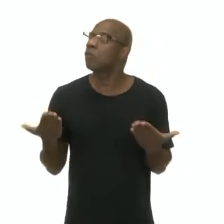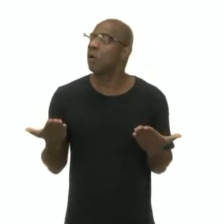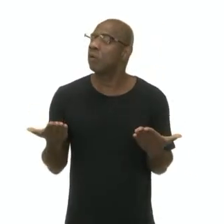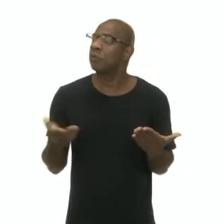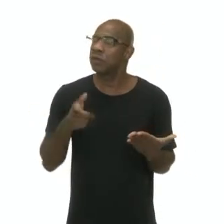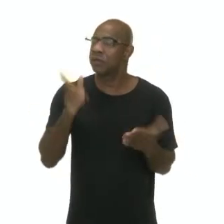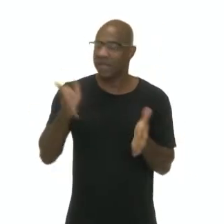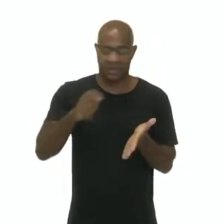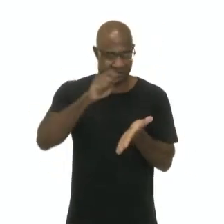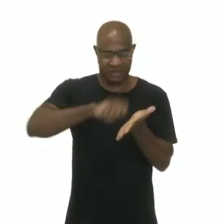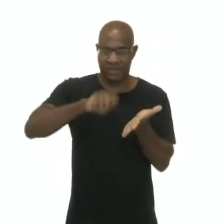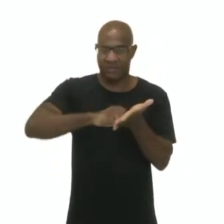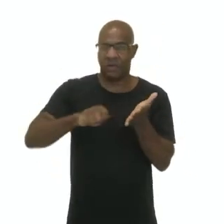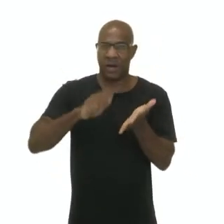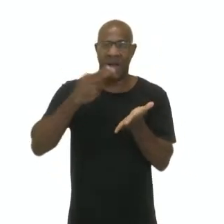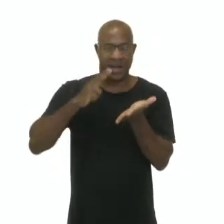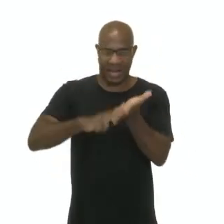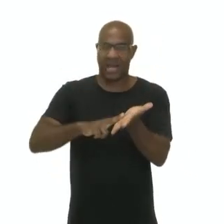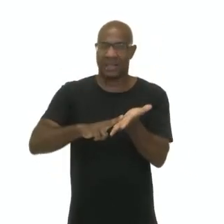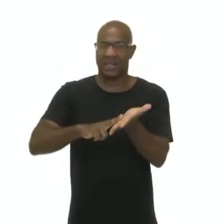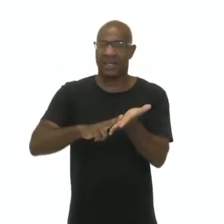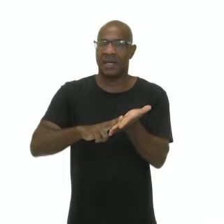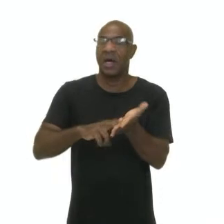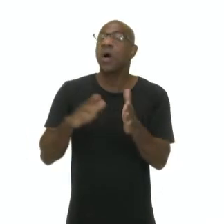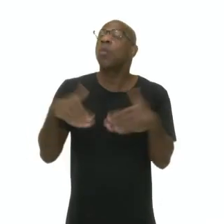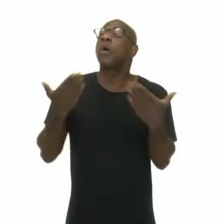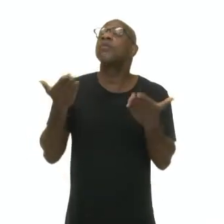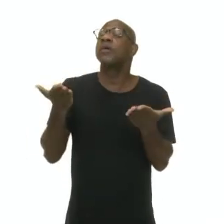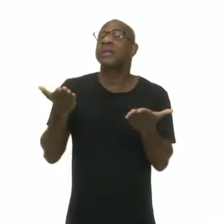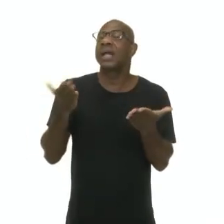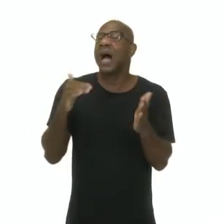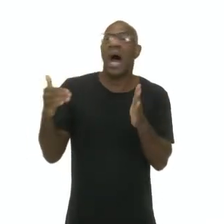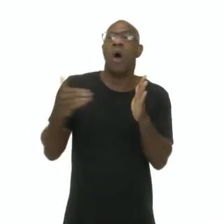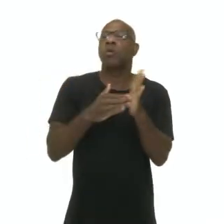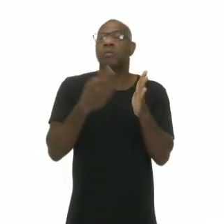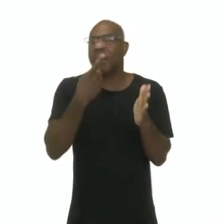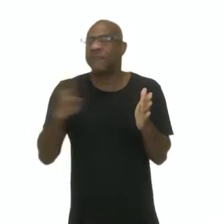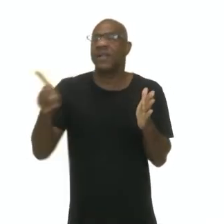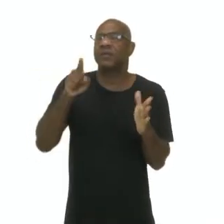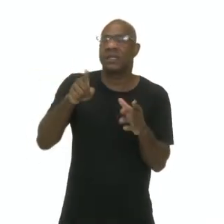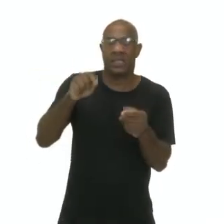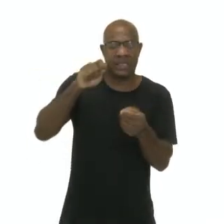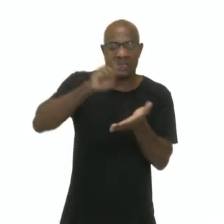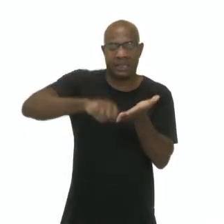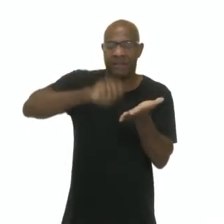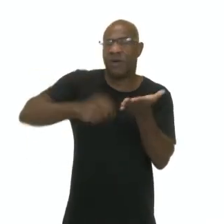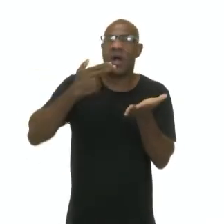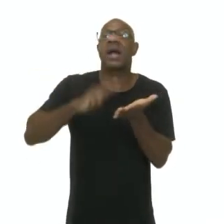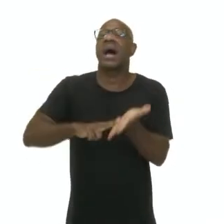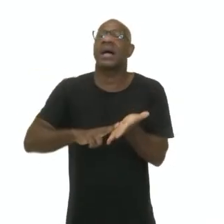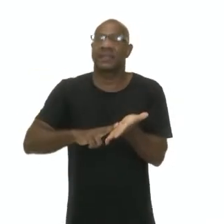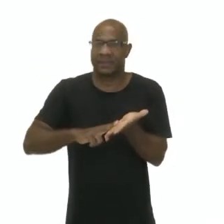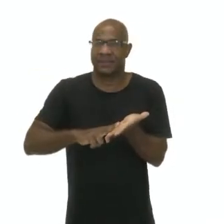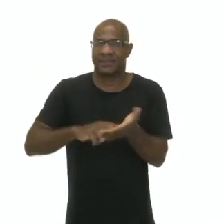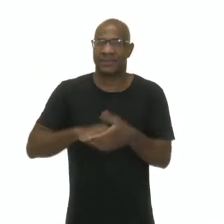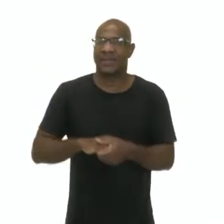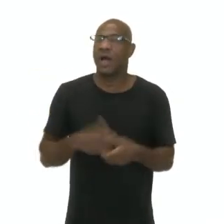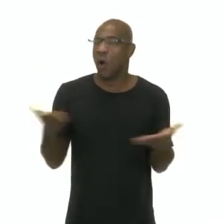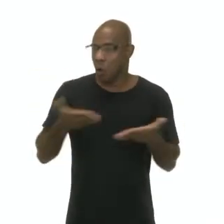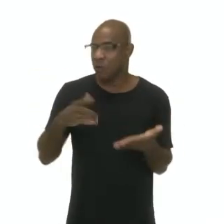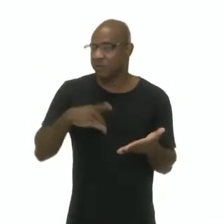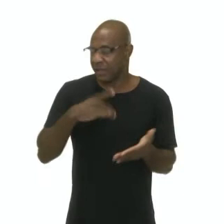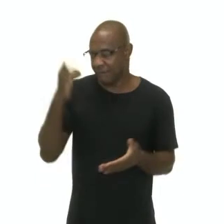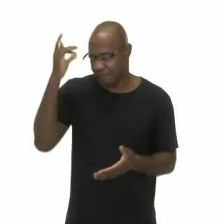questão de tecnologia, será que você já chegou a escrever alguma carta alguma vez? Porque é tão fácil, né, essa facilidade, mexer no celular, mensagem, às vezes